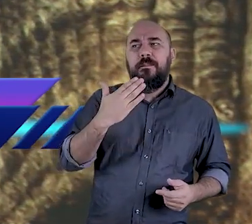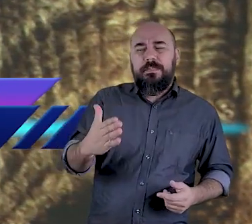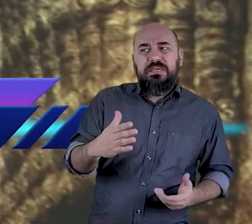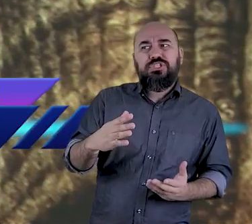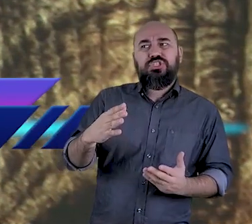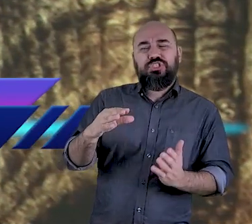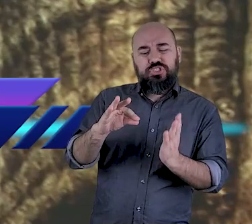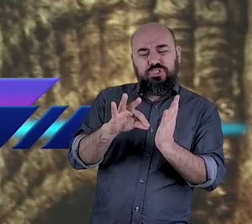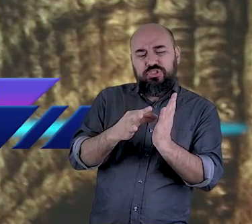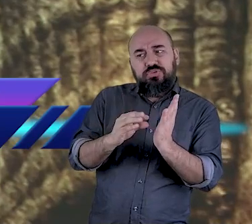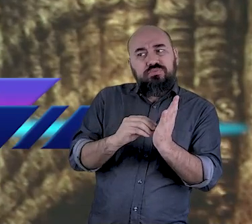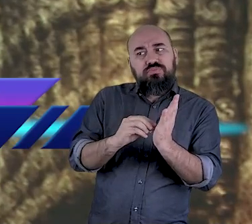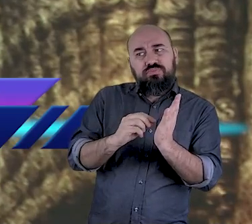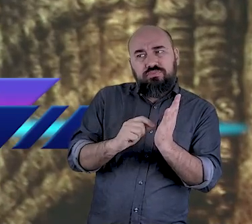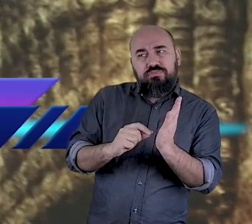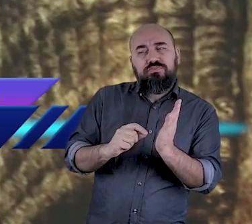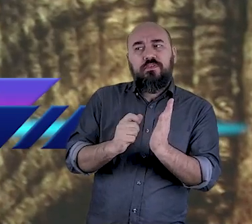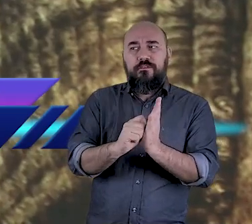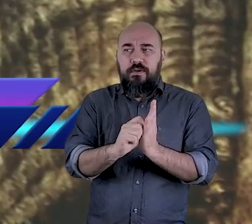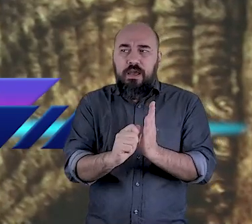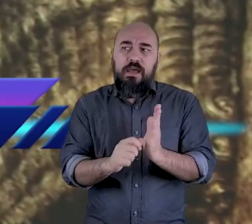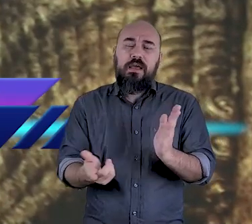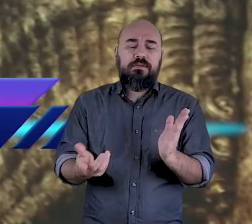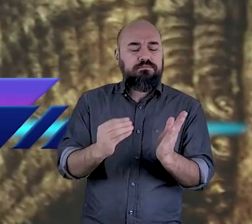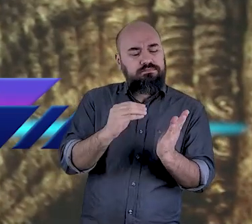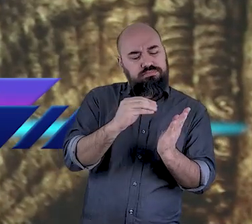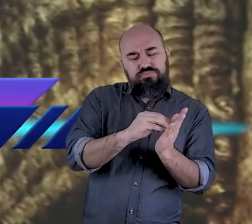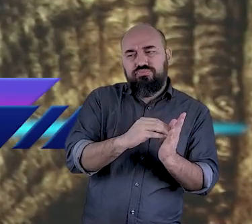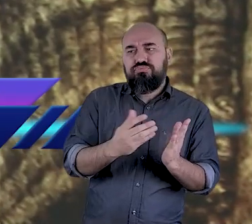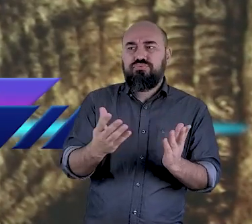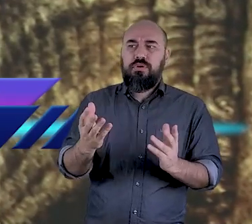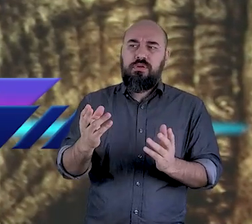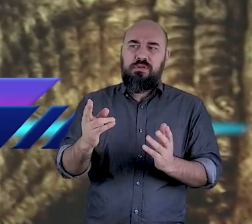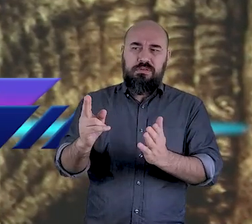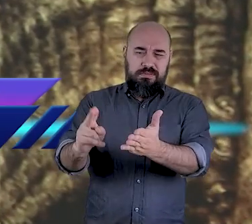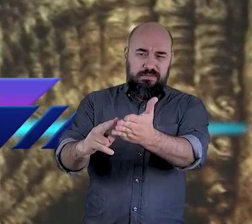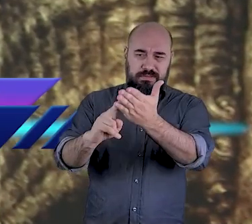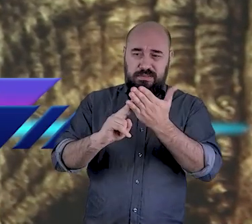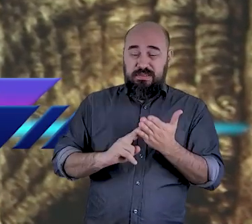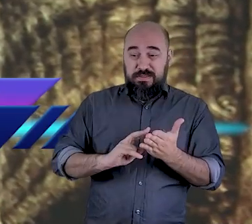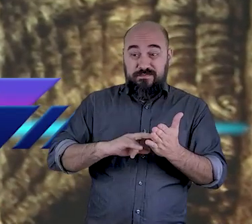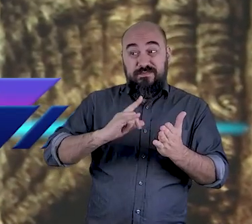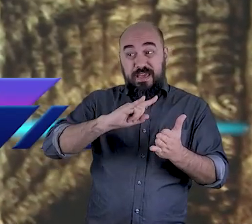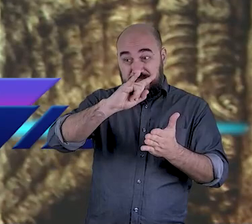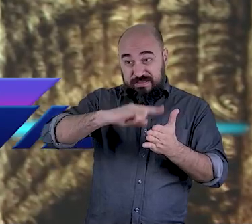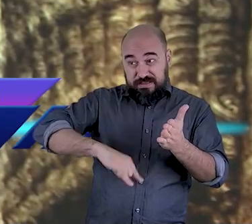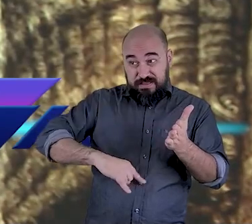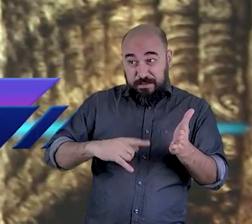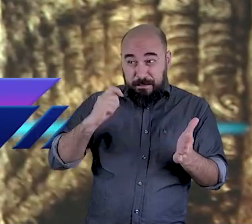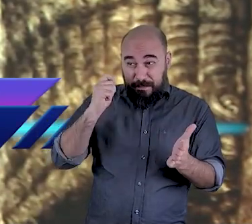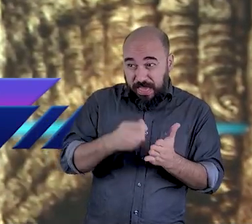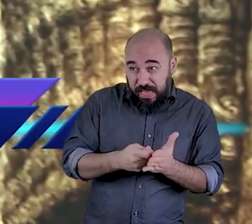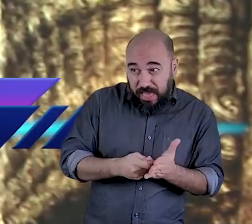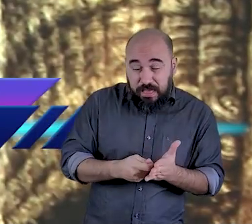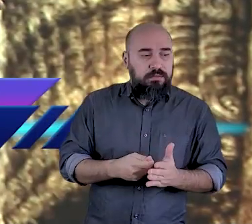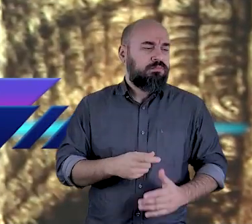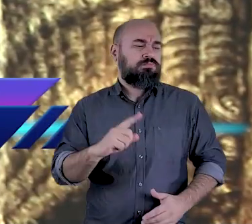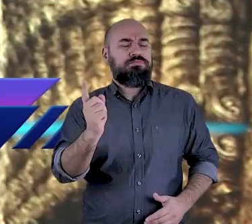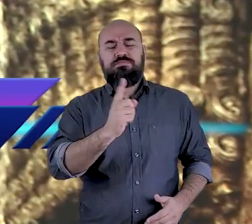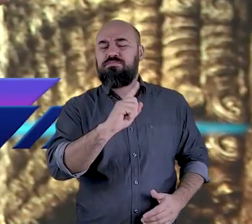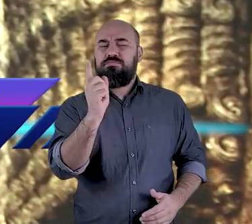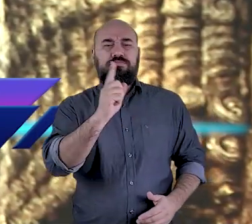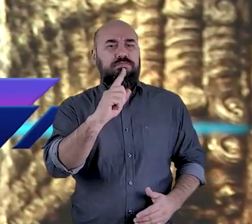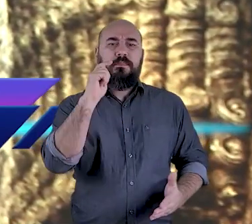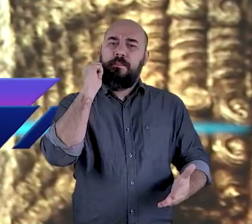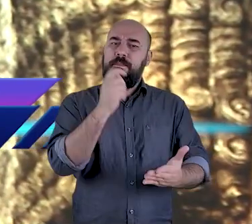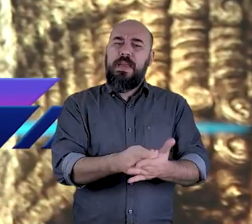escrever para vocês eu vou ligar para a escola bíblica e depois havia um boletim para eu pagar não não vai vir boletim nenhum